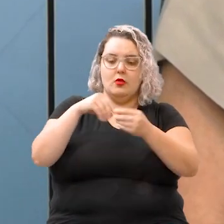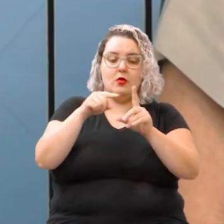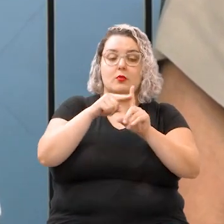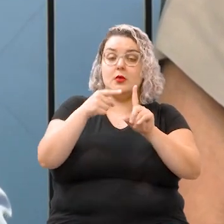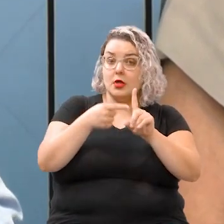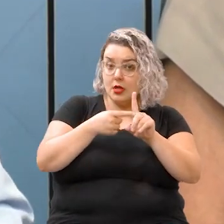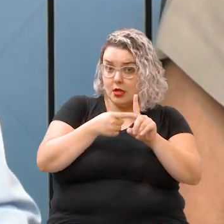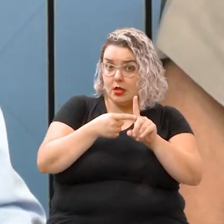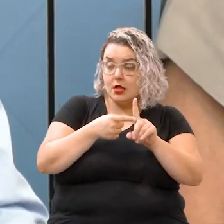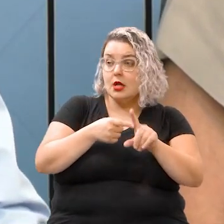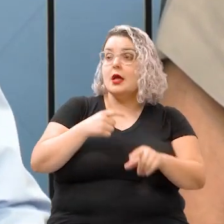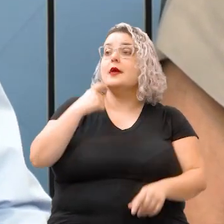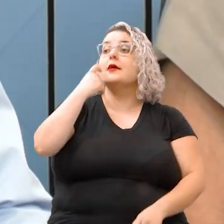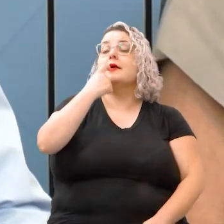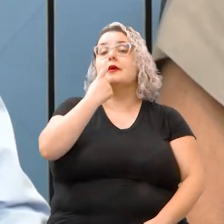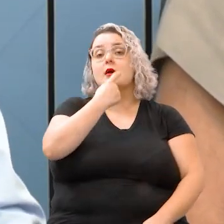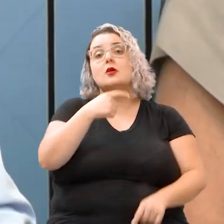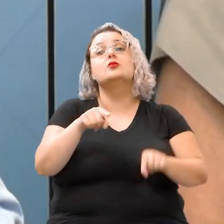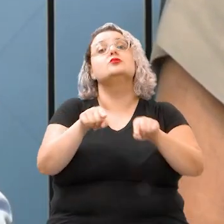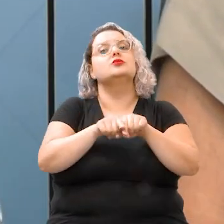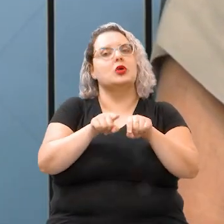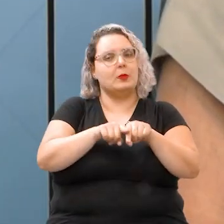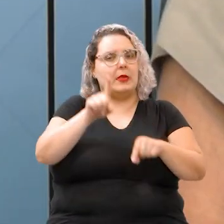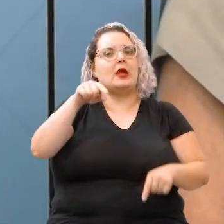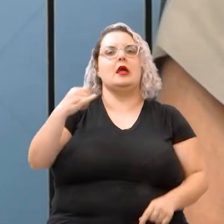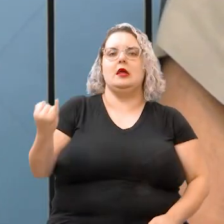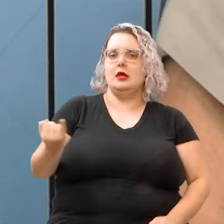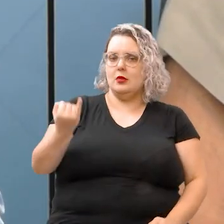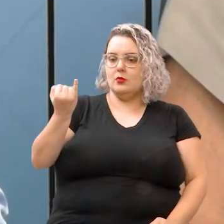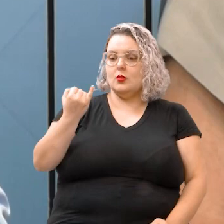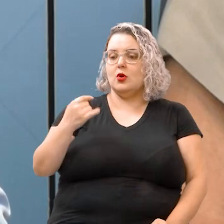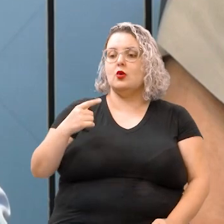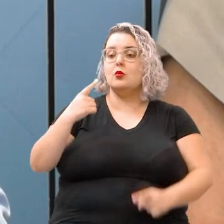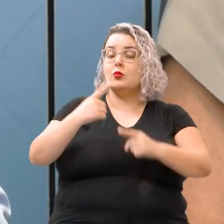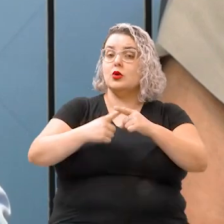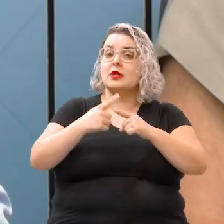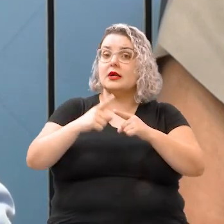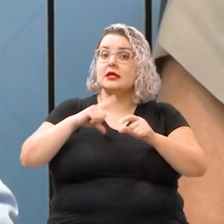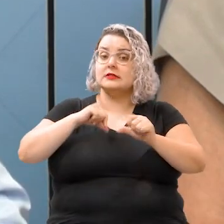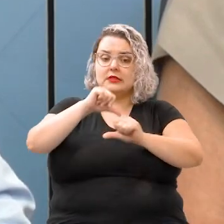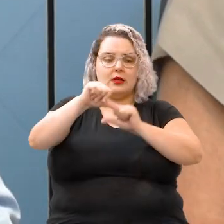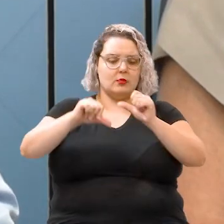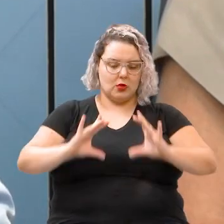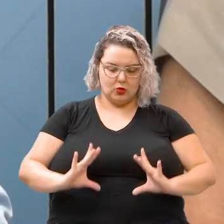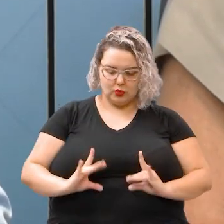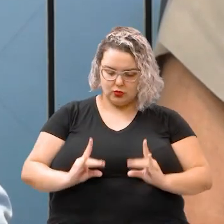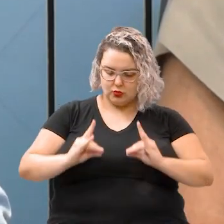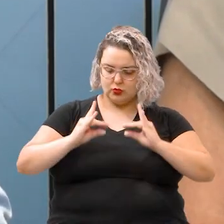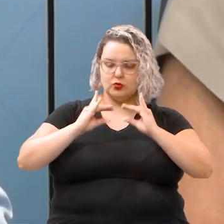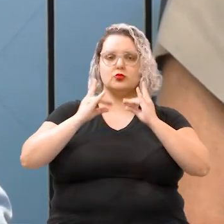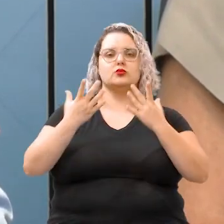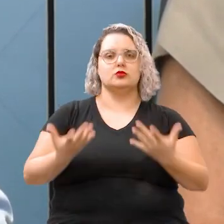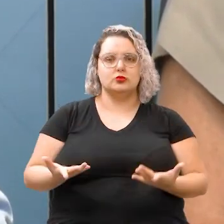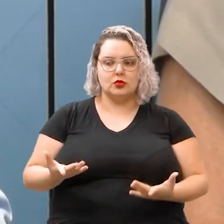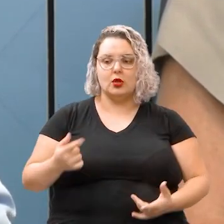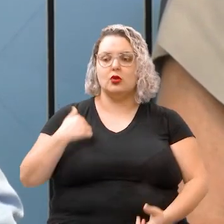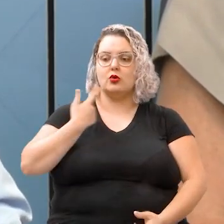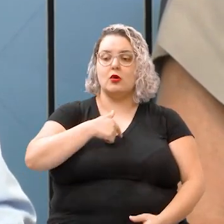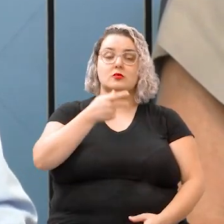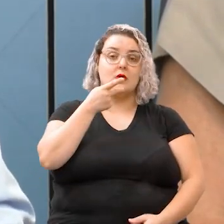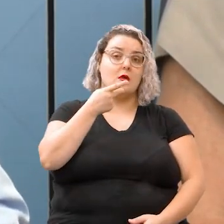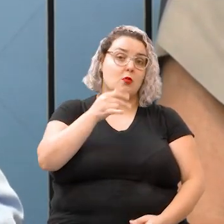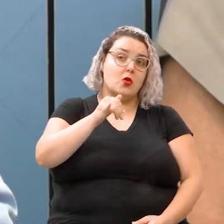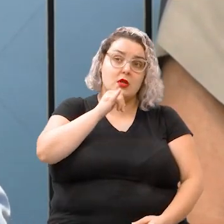E a parte odontológica também ela é importante, porque você tem uma alteração hormonal. Então, nós estamos falando aqui,